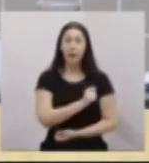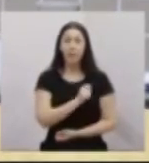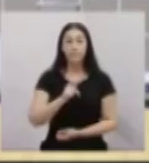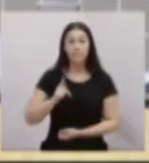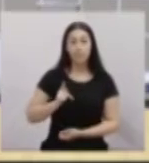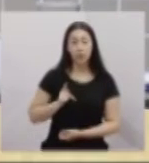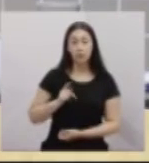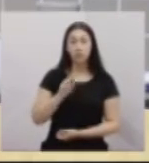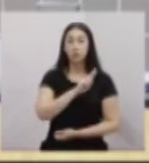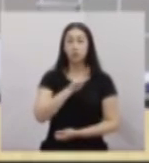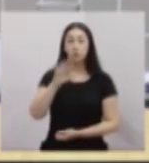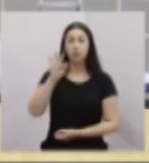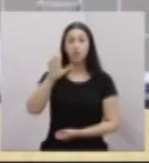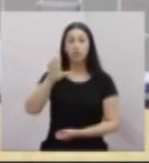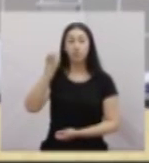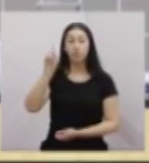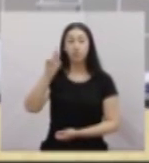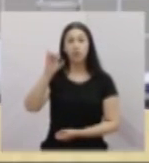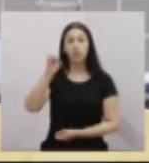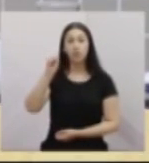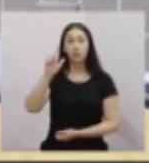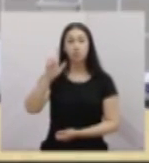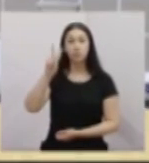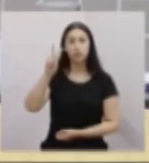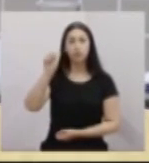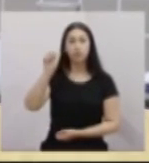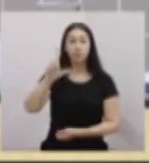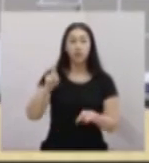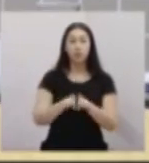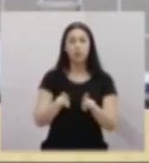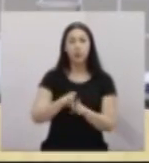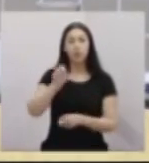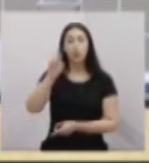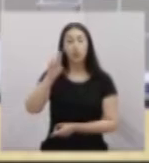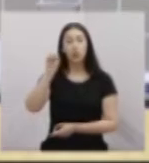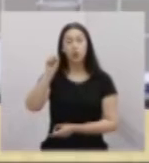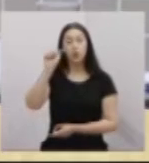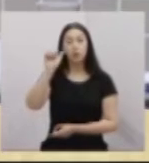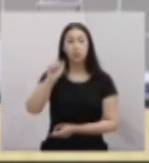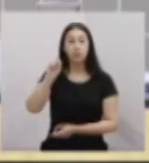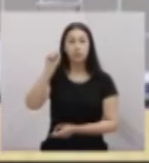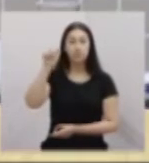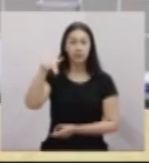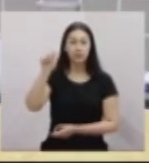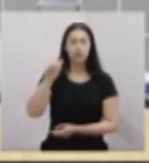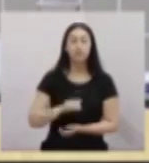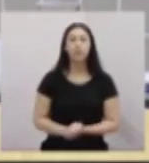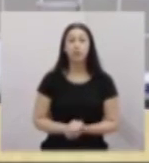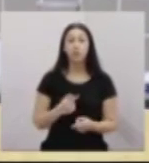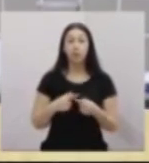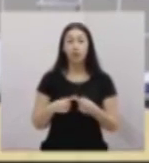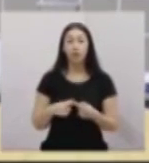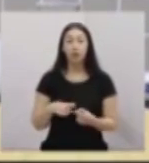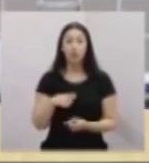Vendramini e Bispa Simone, fundadores e líderes da comunidade Redenção Plena dessa cidade, pelo transcurso do